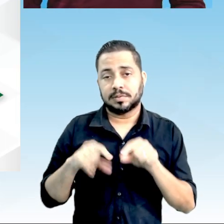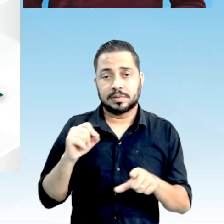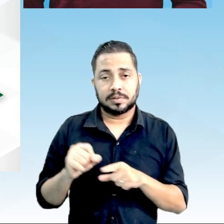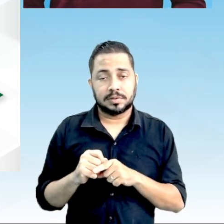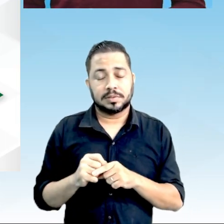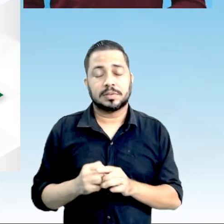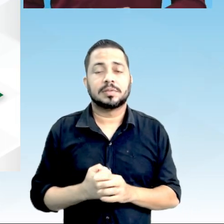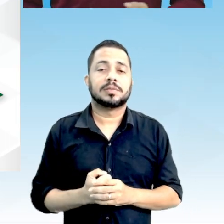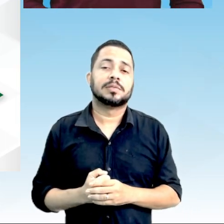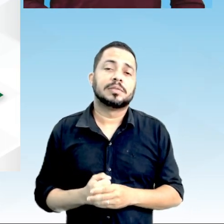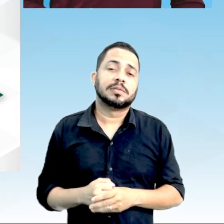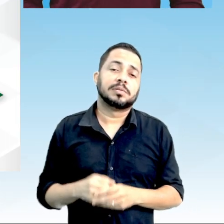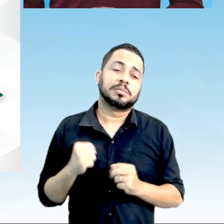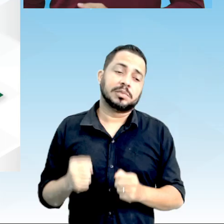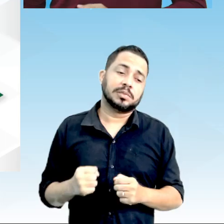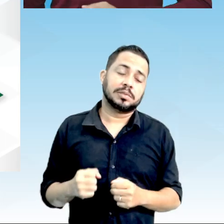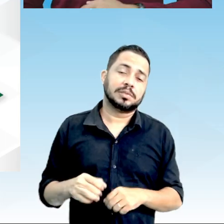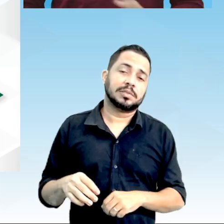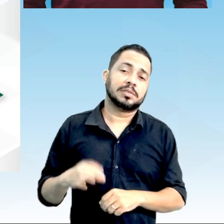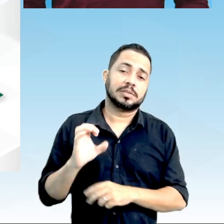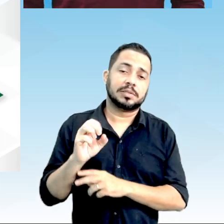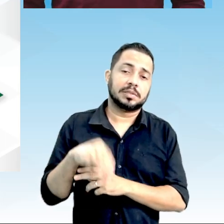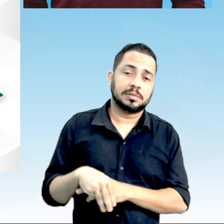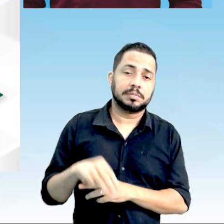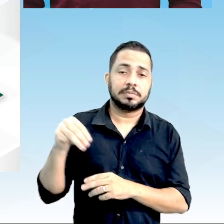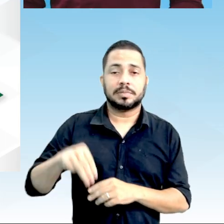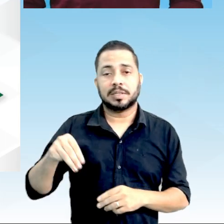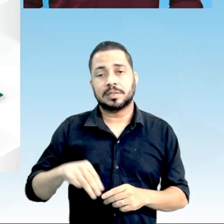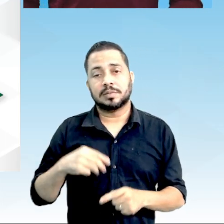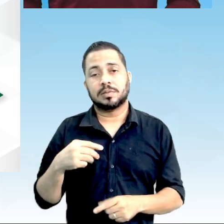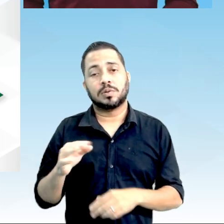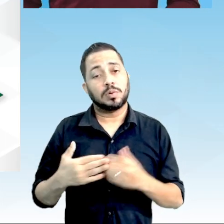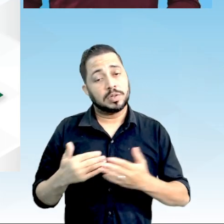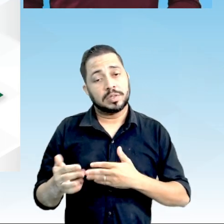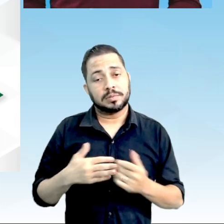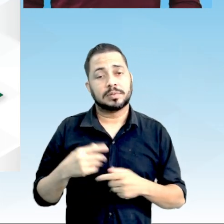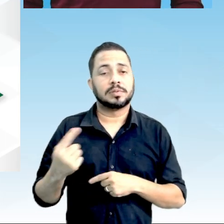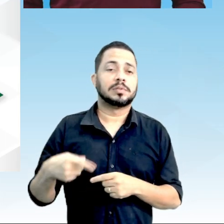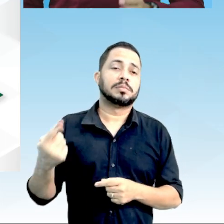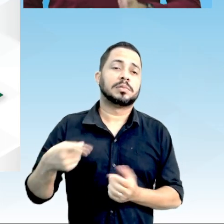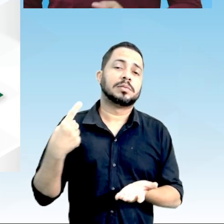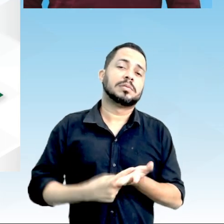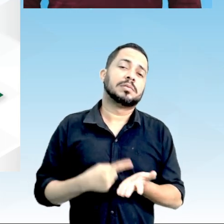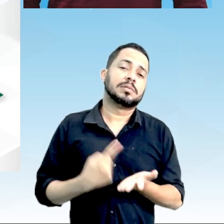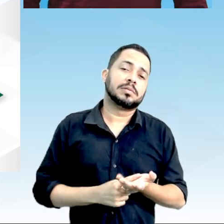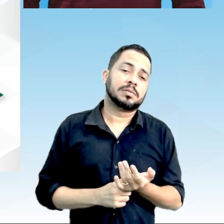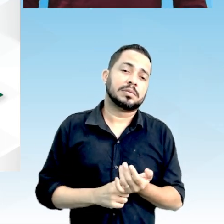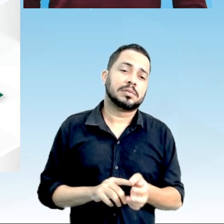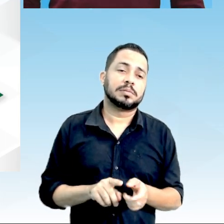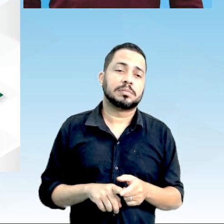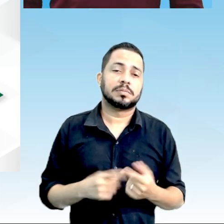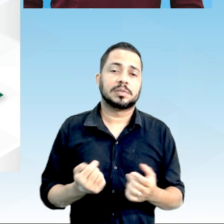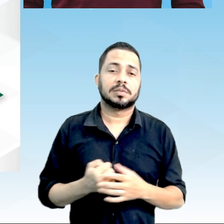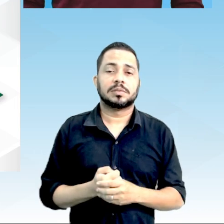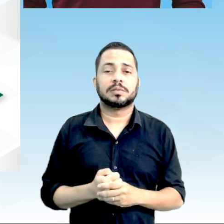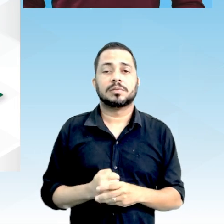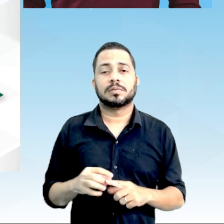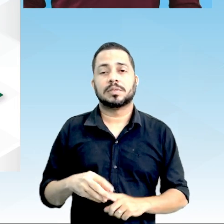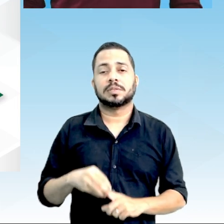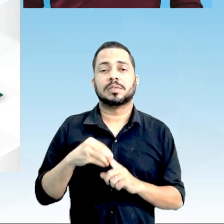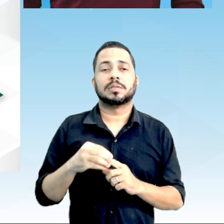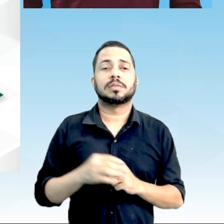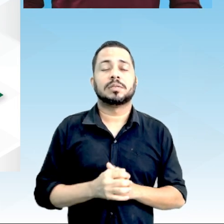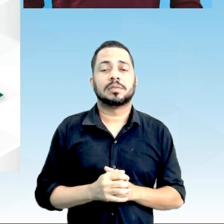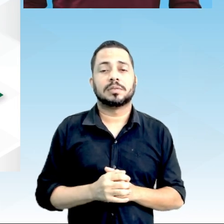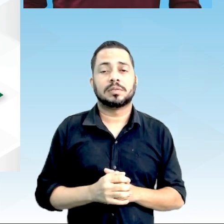de comprimento, tá? Pode ser centímetros, metros, pode ser qualquer coisa depois que você determinar. Mas nesse caso aí é a unidade de comprimento.